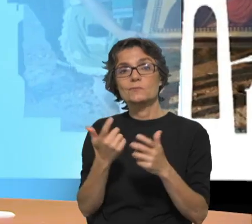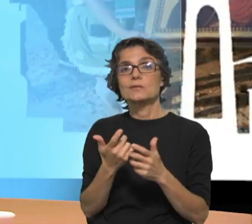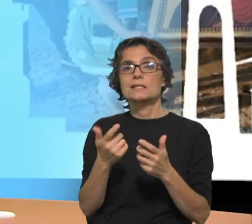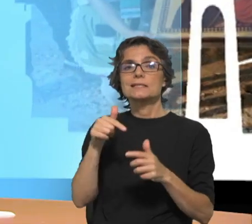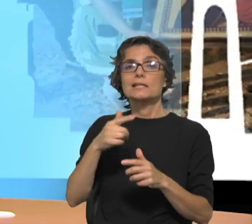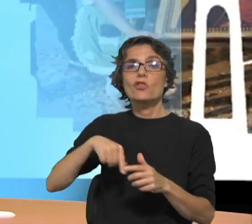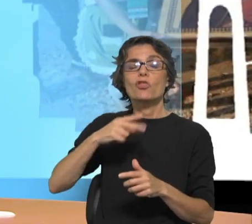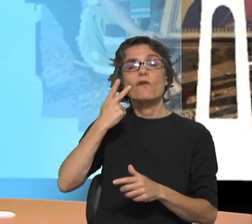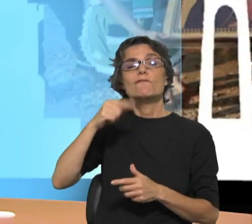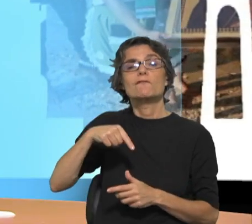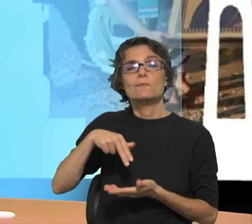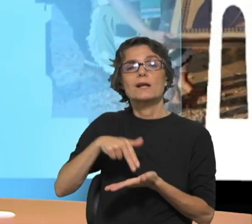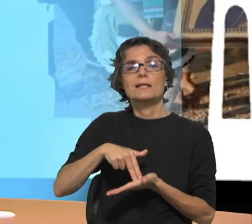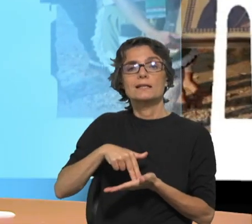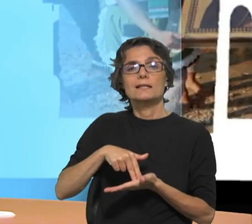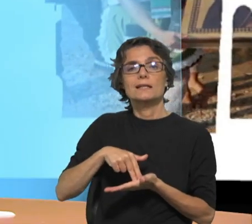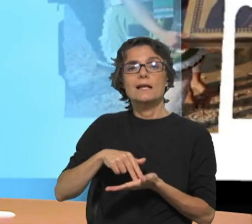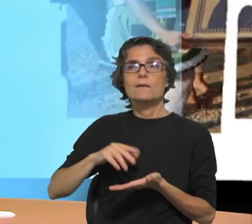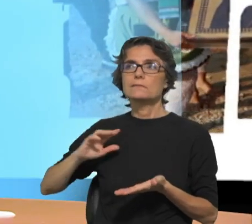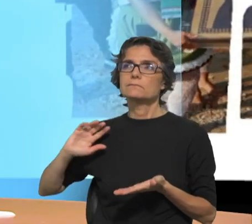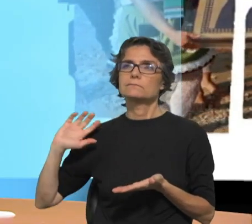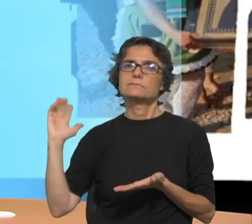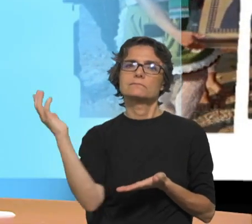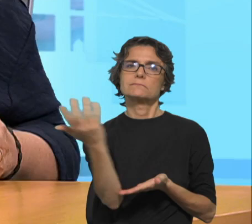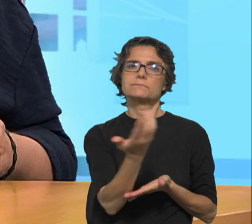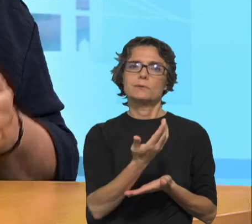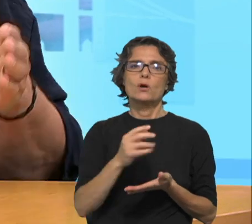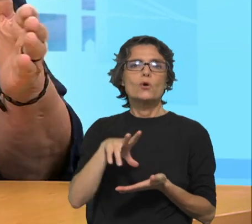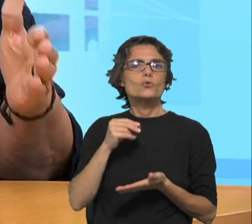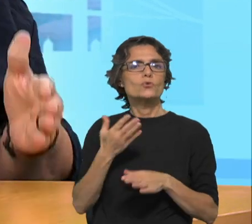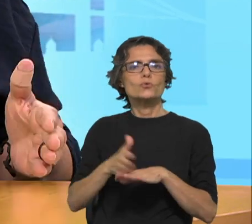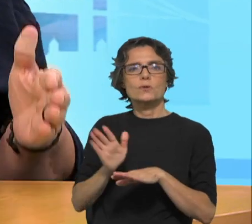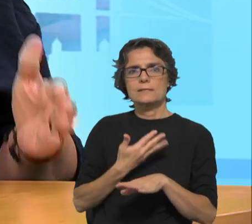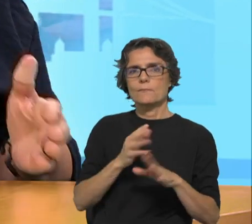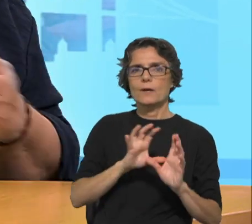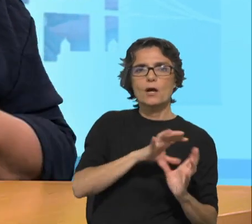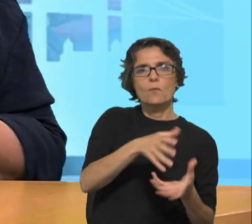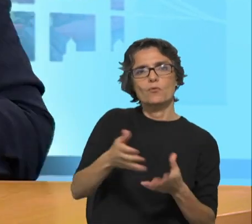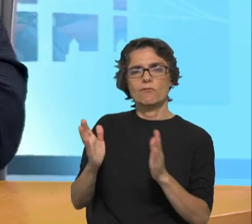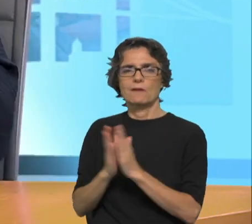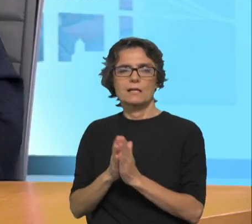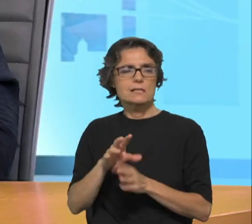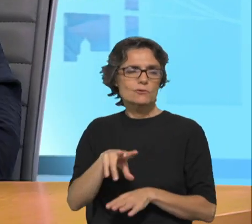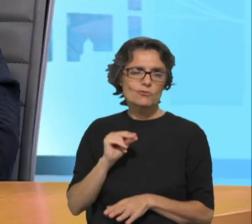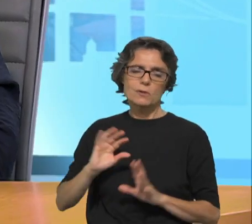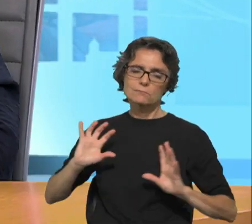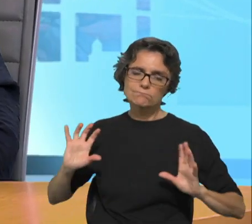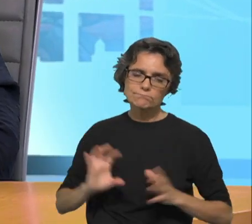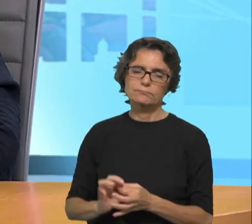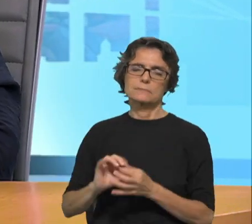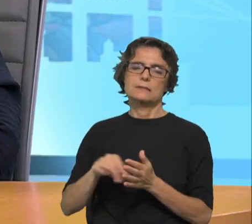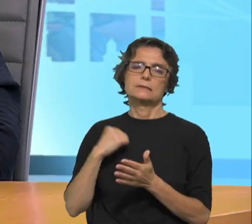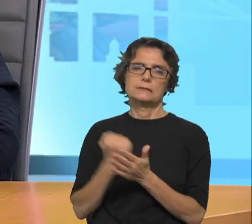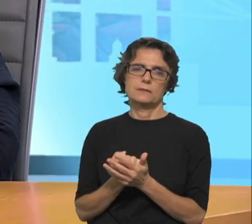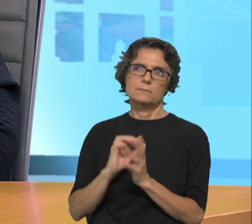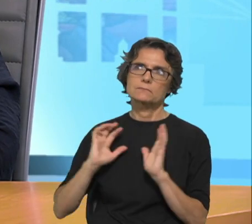entre templo, que pode ser arte, o sentido da existência para além de viver na materialidade do mundo. E essa é não só a vossa vivência e experiência,